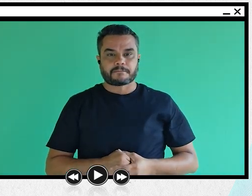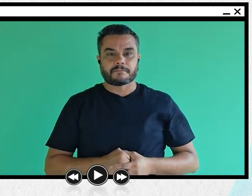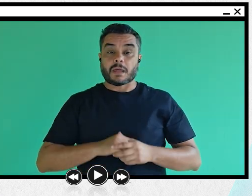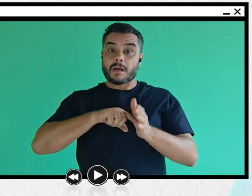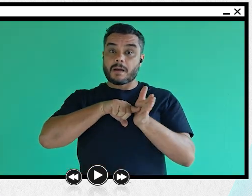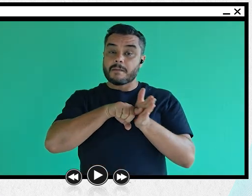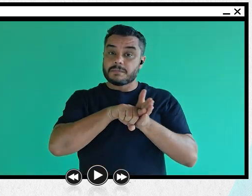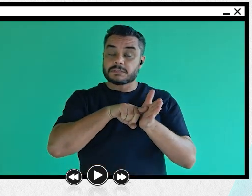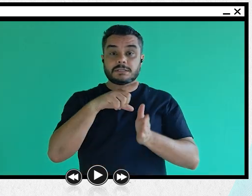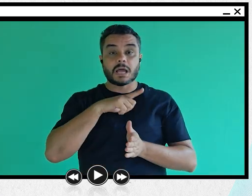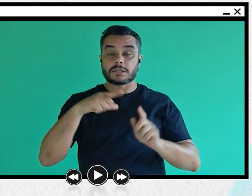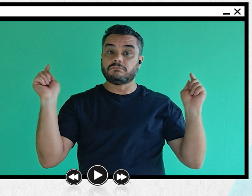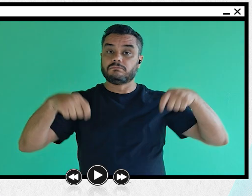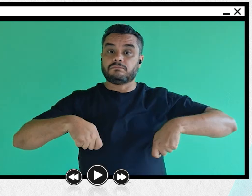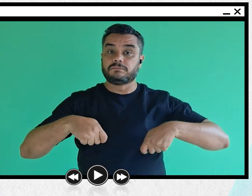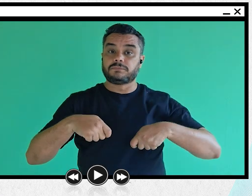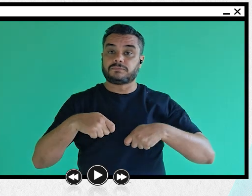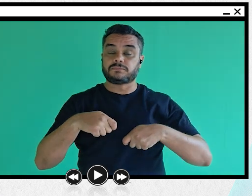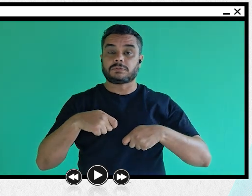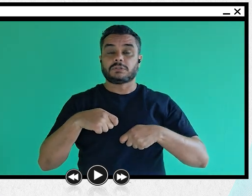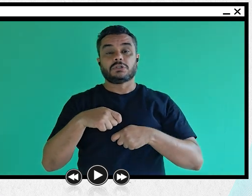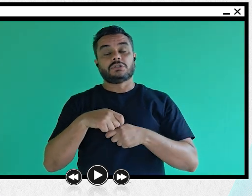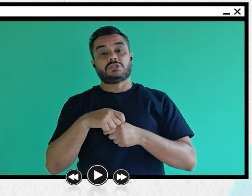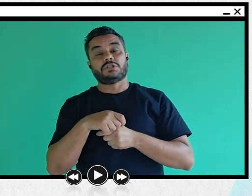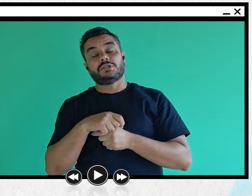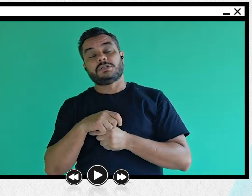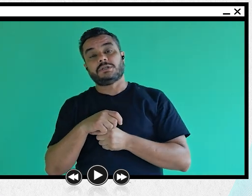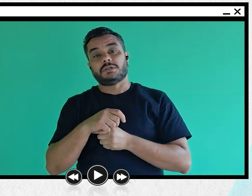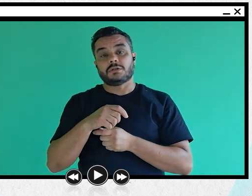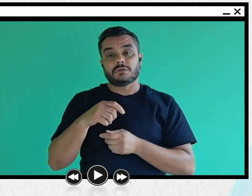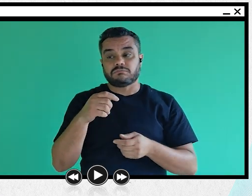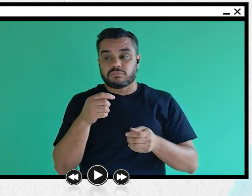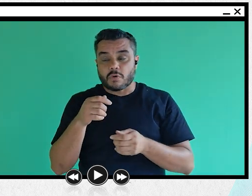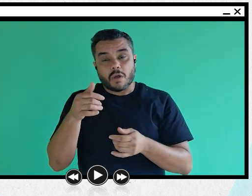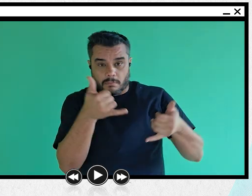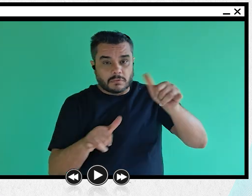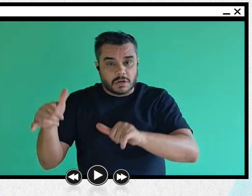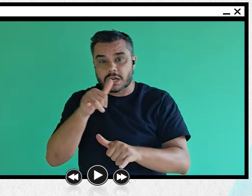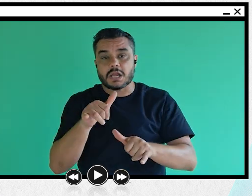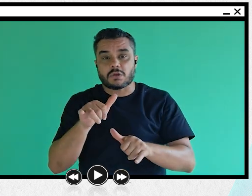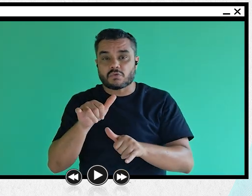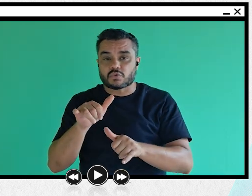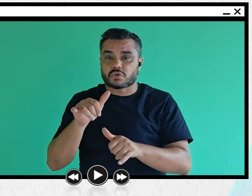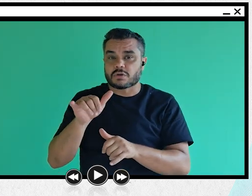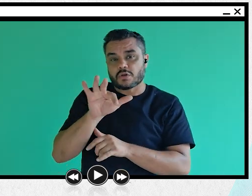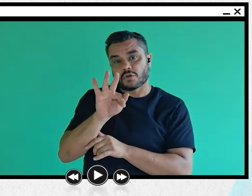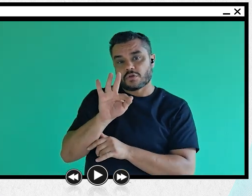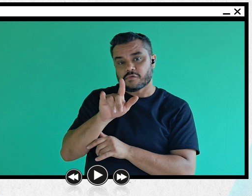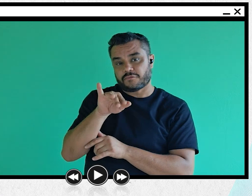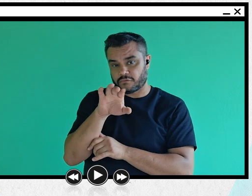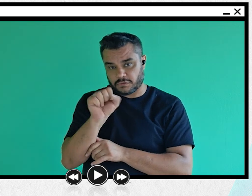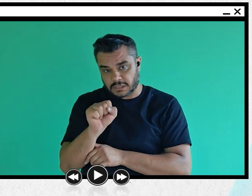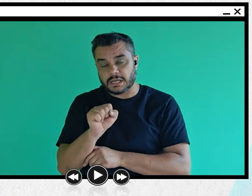A pesquisa ela possibilita o reuso do efluente tratado ou descarte, né, o efluente tratado em agricultura. Ao contrário do efluente da fossa, não